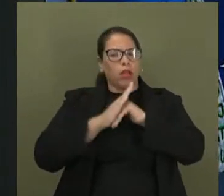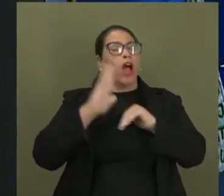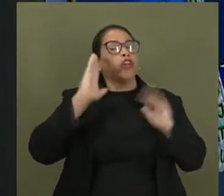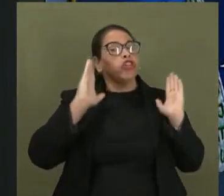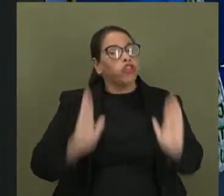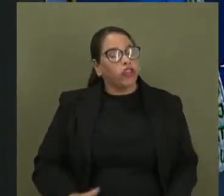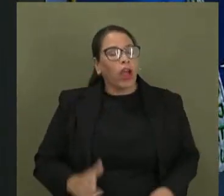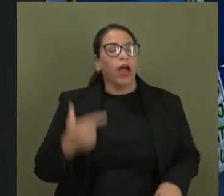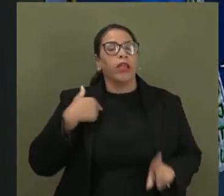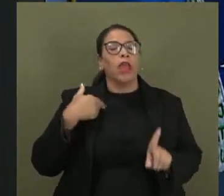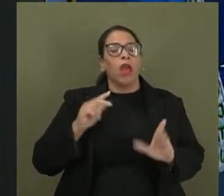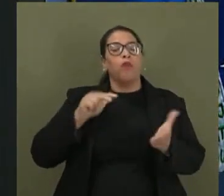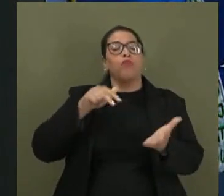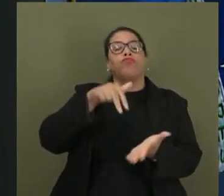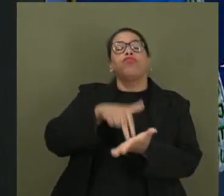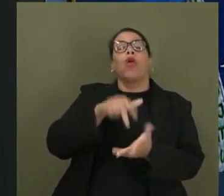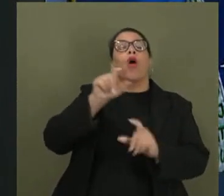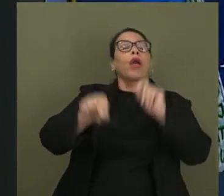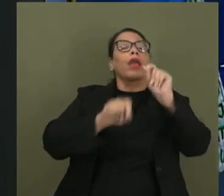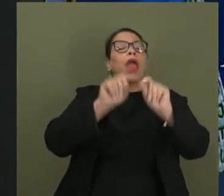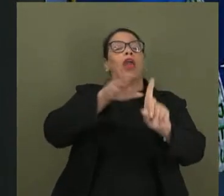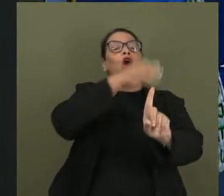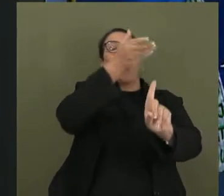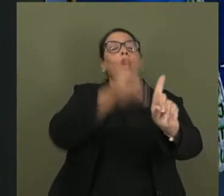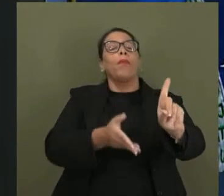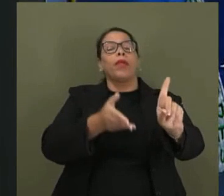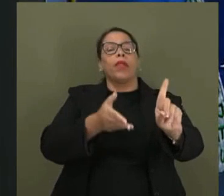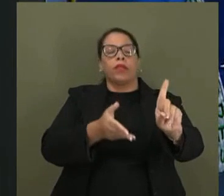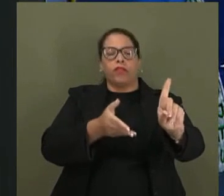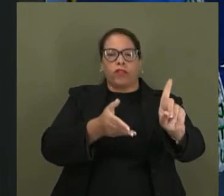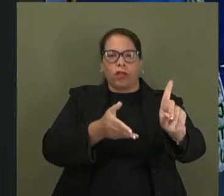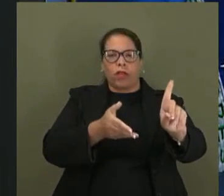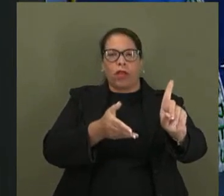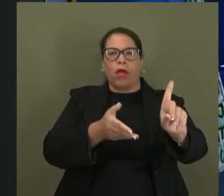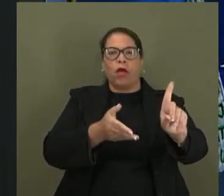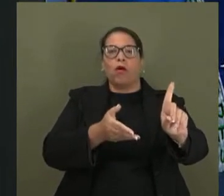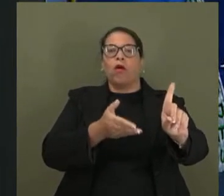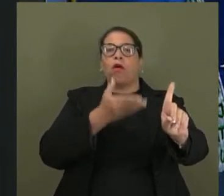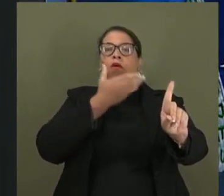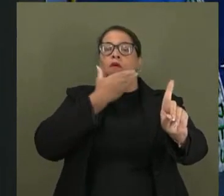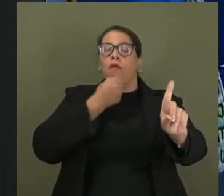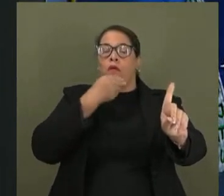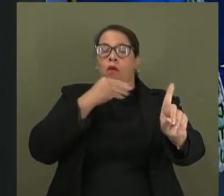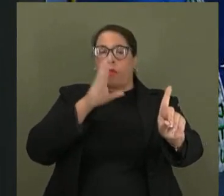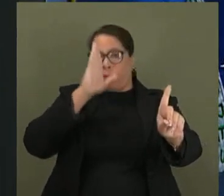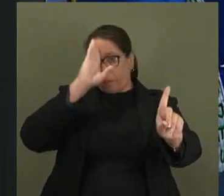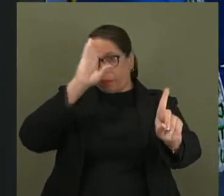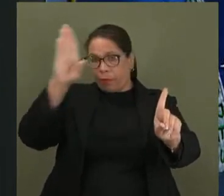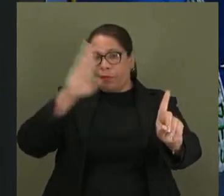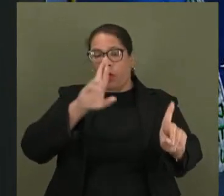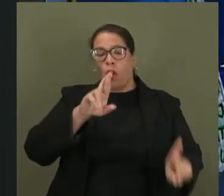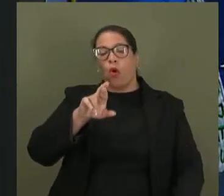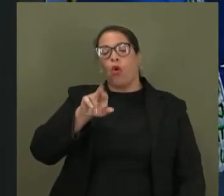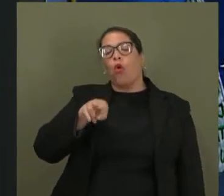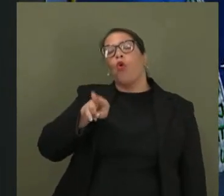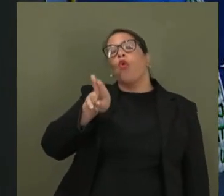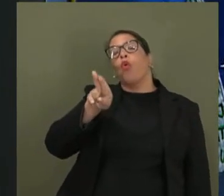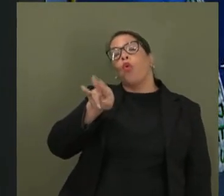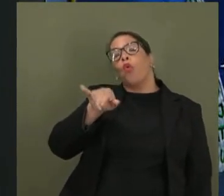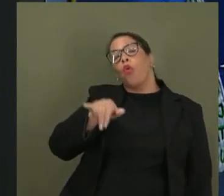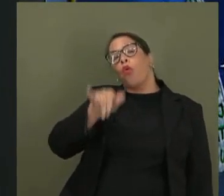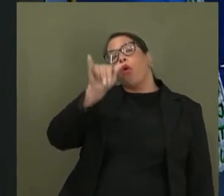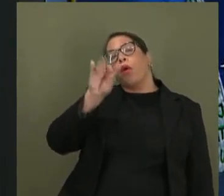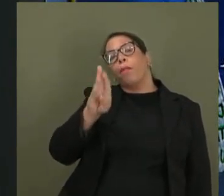figura de um homem à frente do seu tempo, do nosso patrono desse plenário, Rui Barbosa,